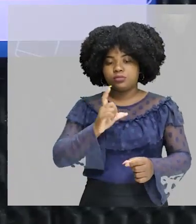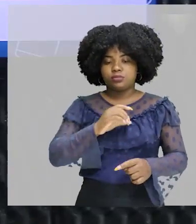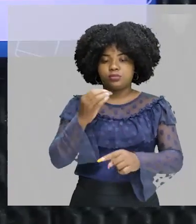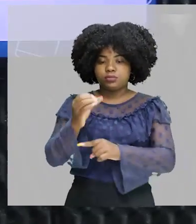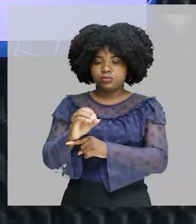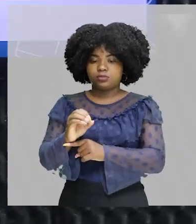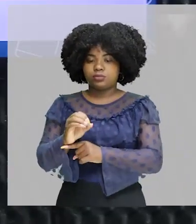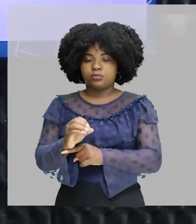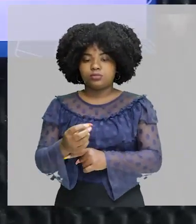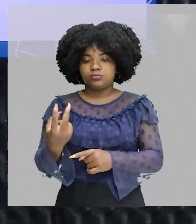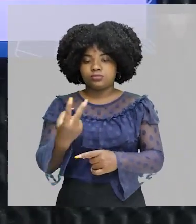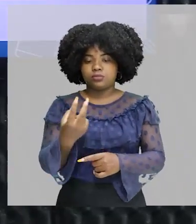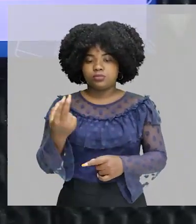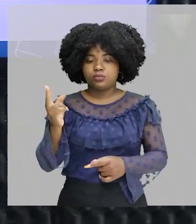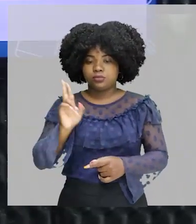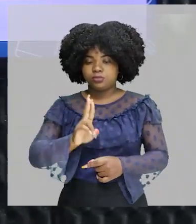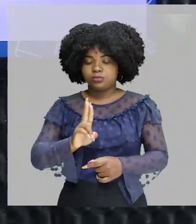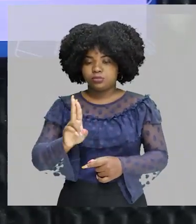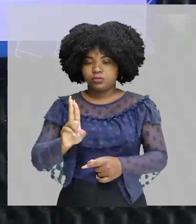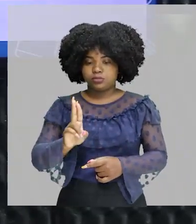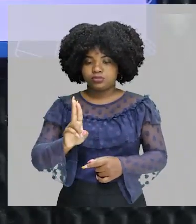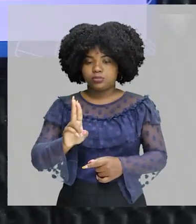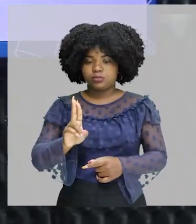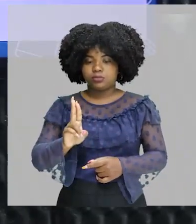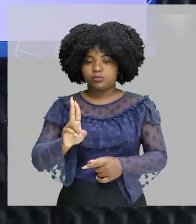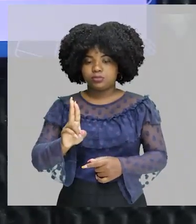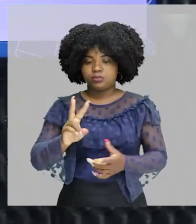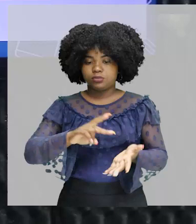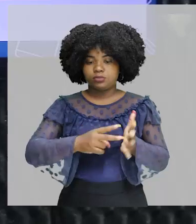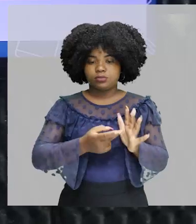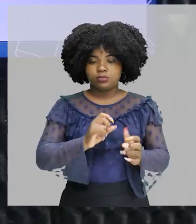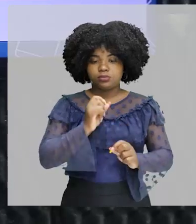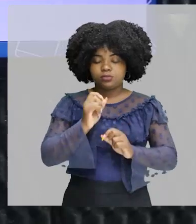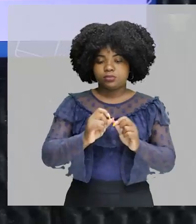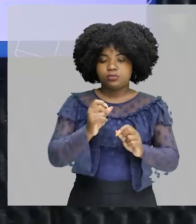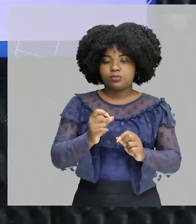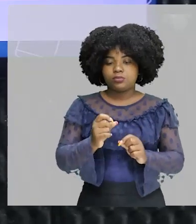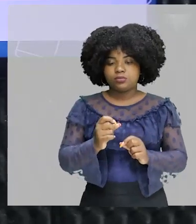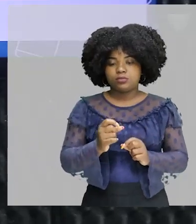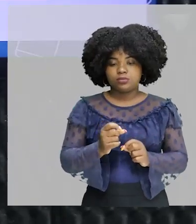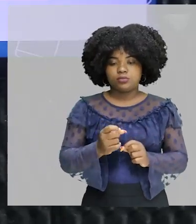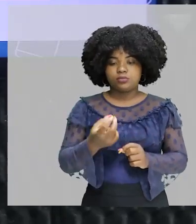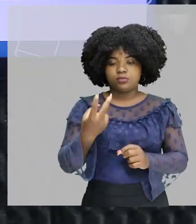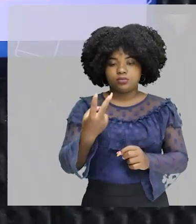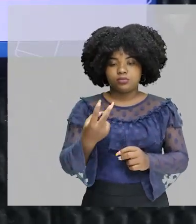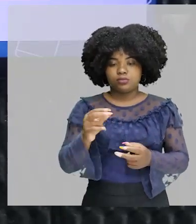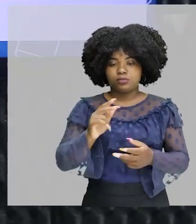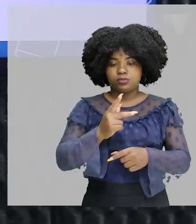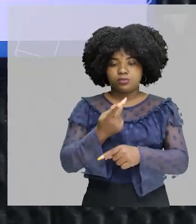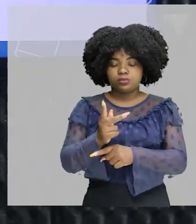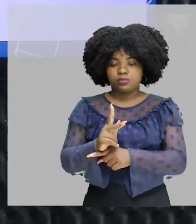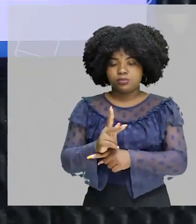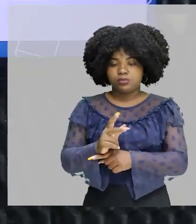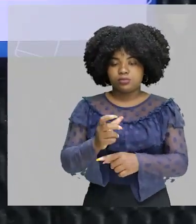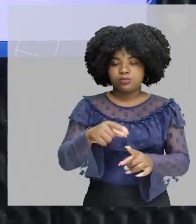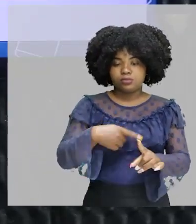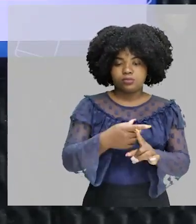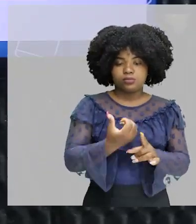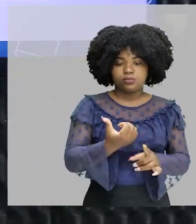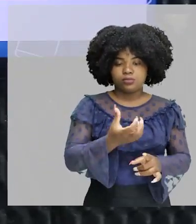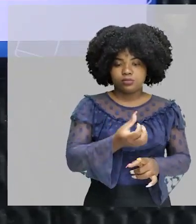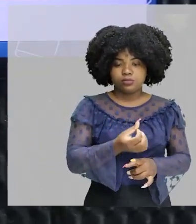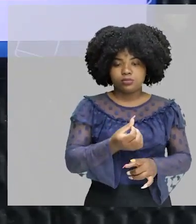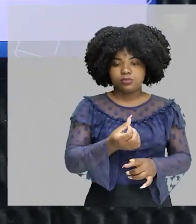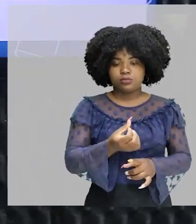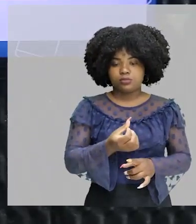U, correspondente aos dois hidrogênios, mais 16 vai dar 18. Então, a massa molecular